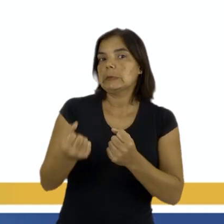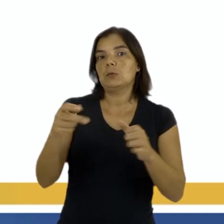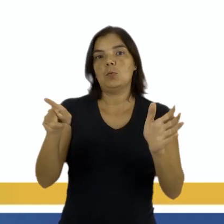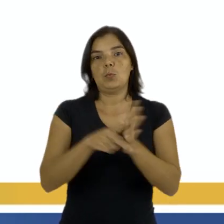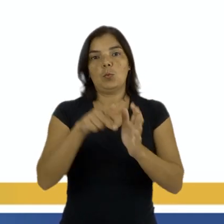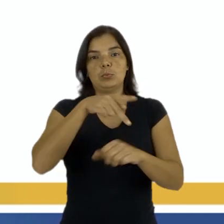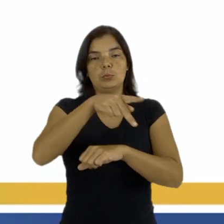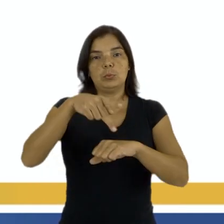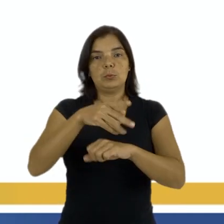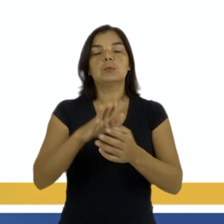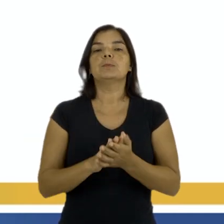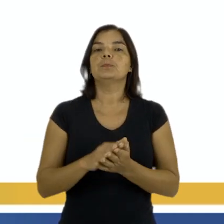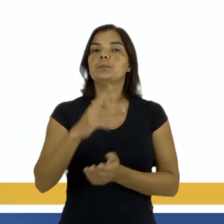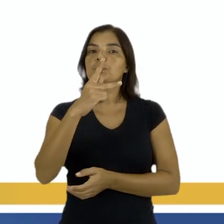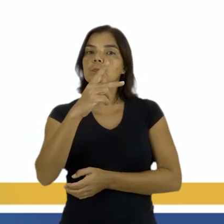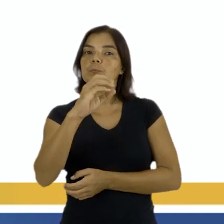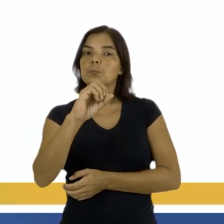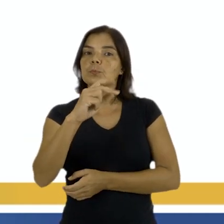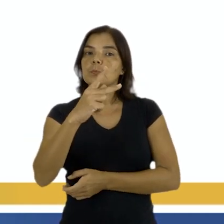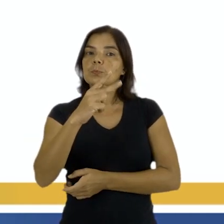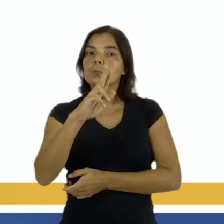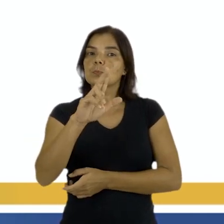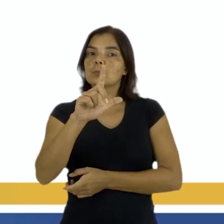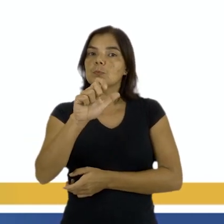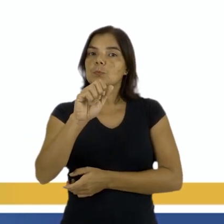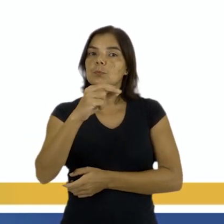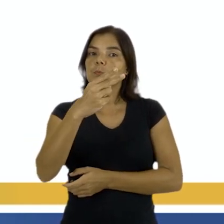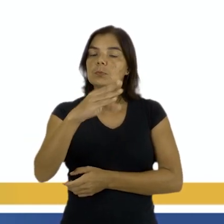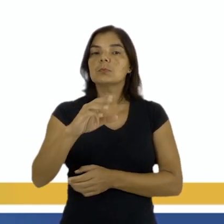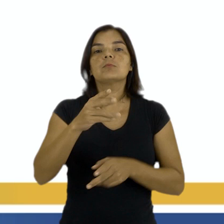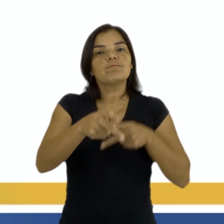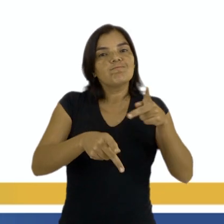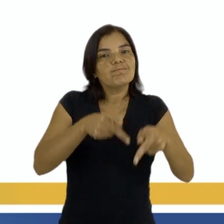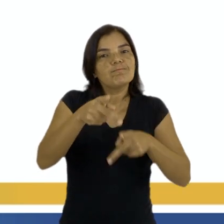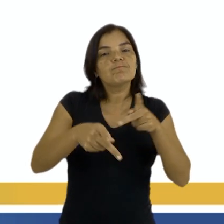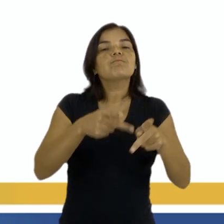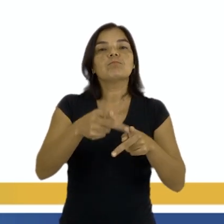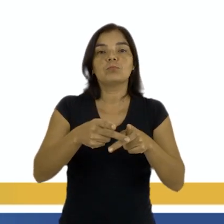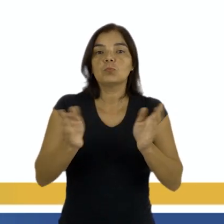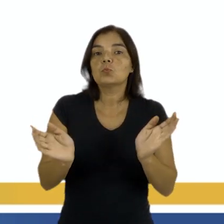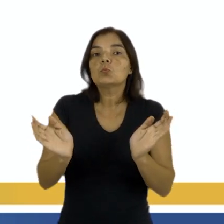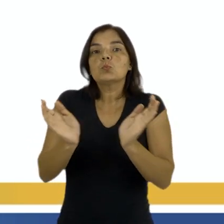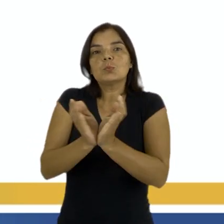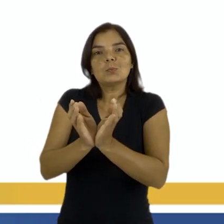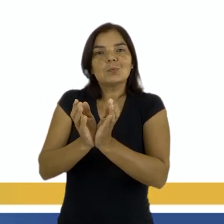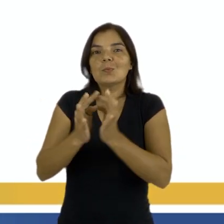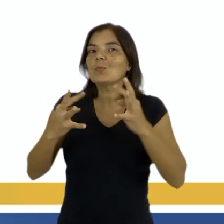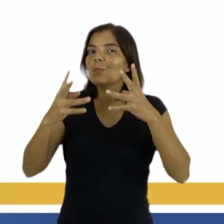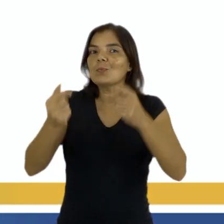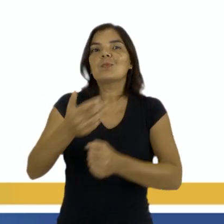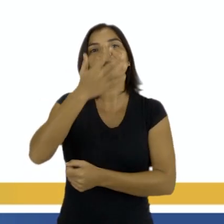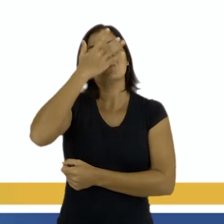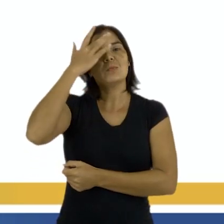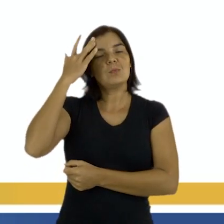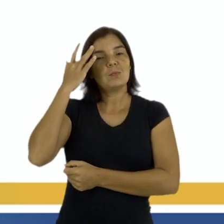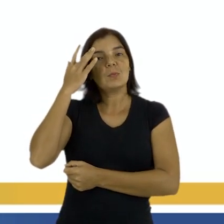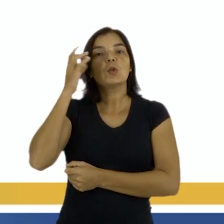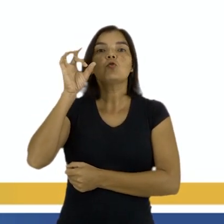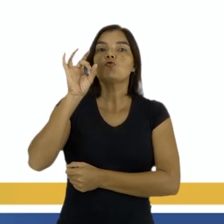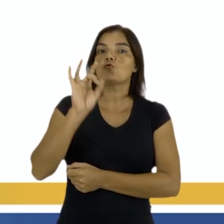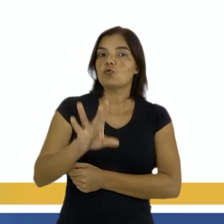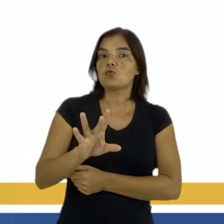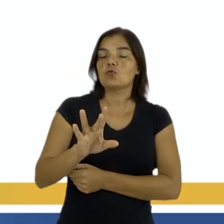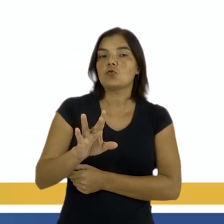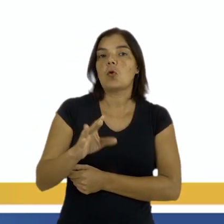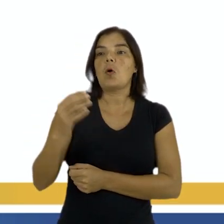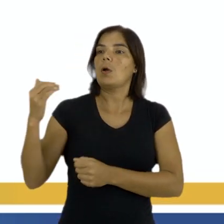A população, portanto, constitui todos os habitantes de um território, englobando todo mundo, tá? Todas as pessoas, menos que elas estejam só